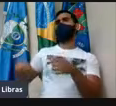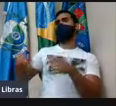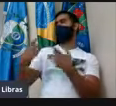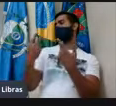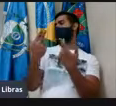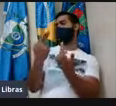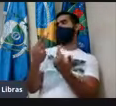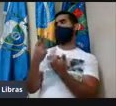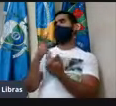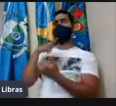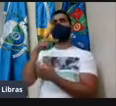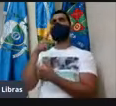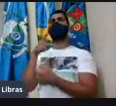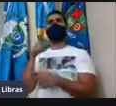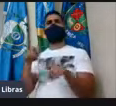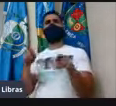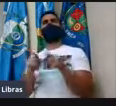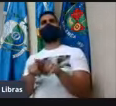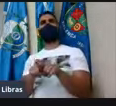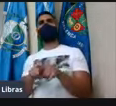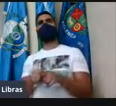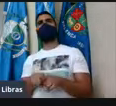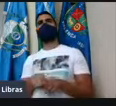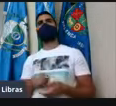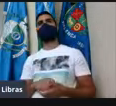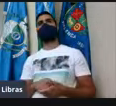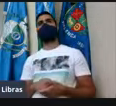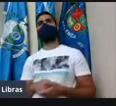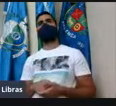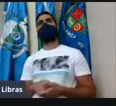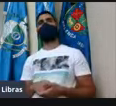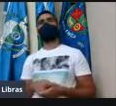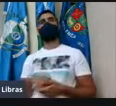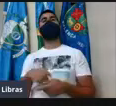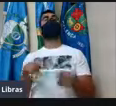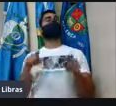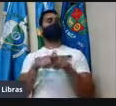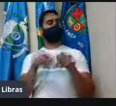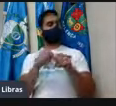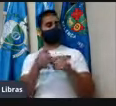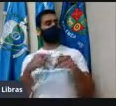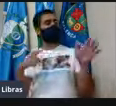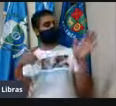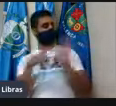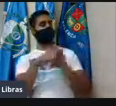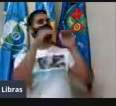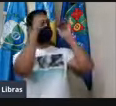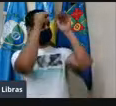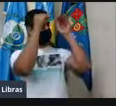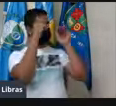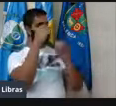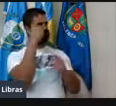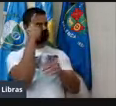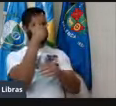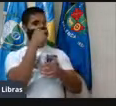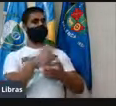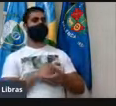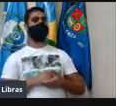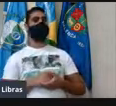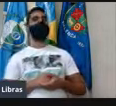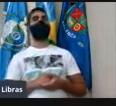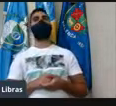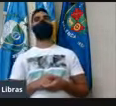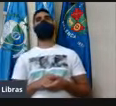disseram? E eu queria também dizer, fazer mais uma pergunta, com todo o respeito que eu tenho a você, Juarez,